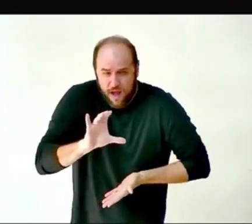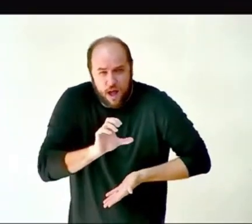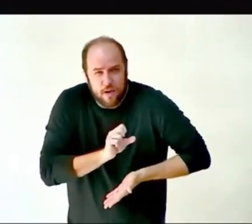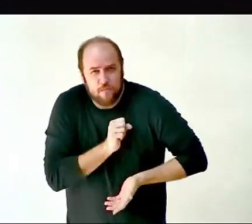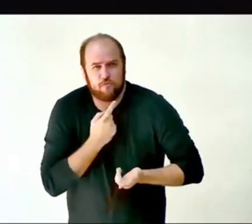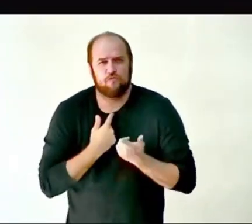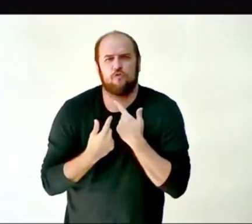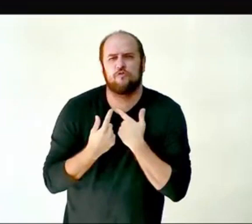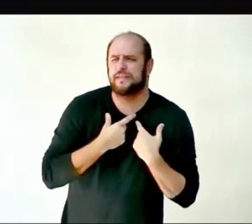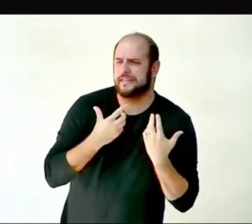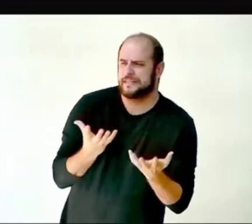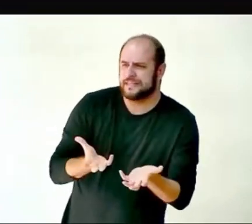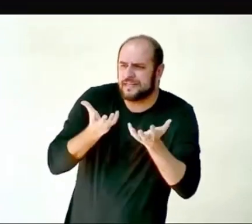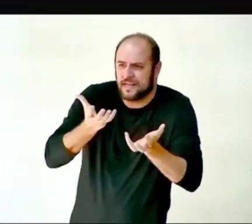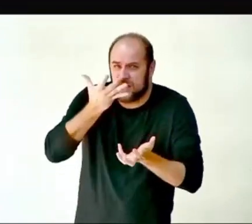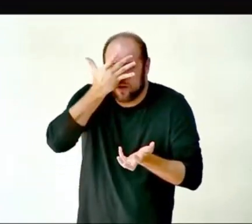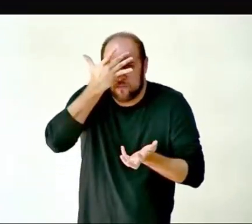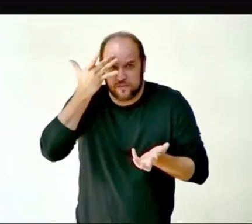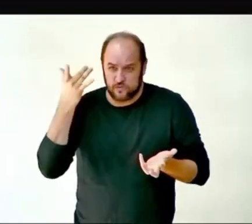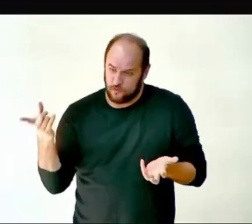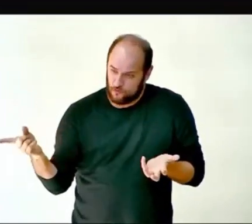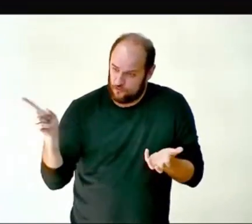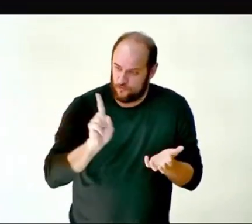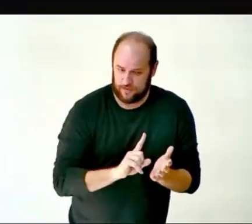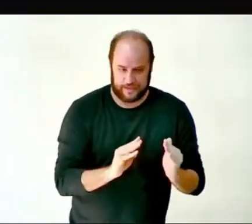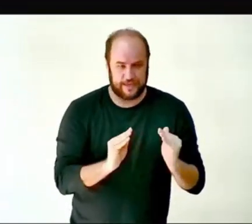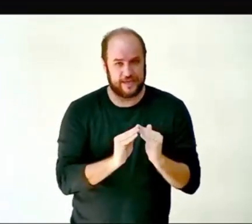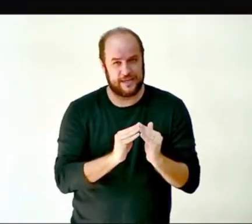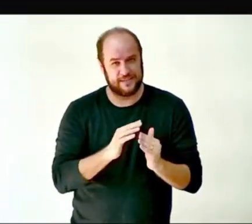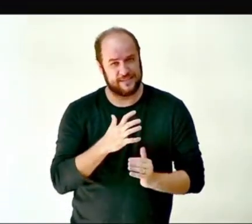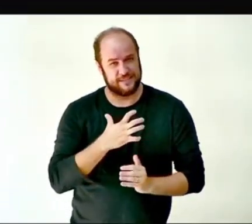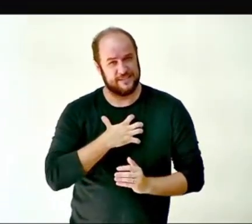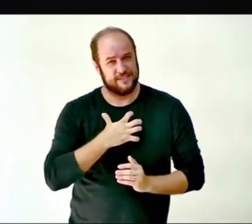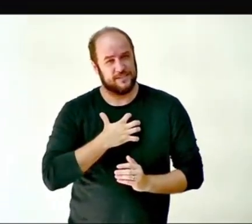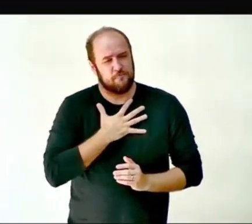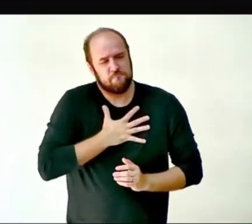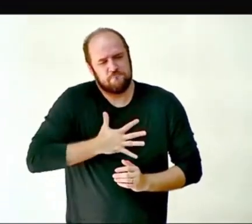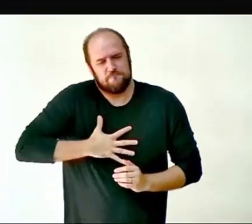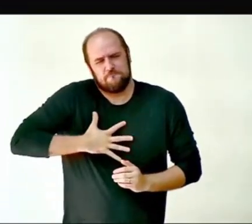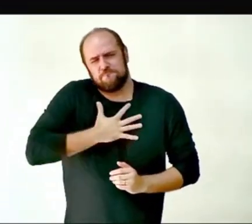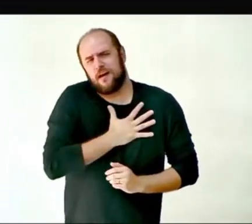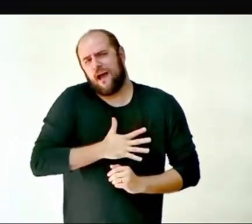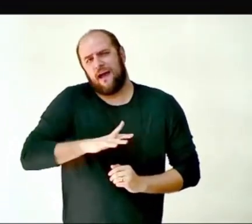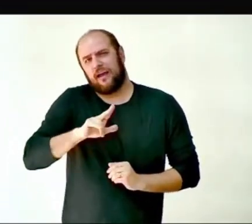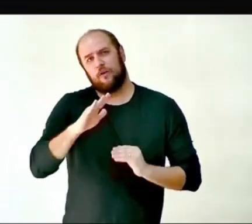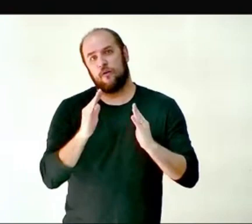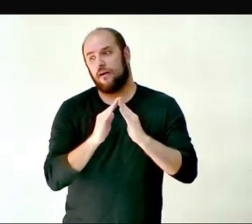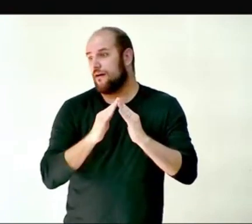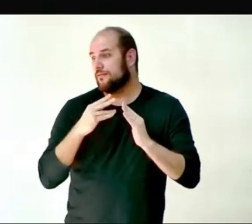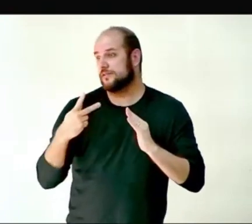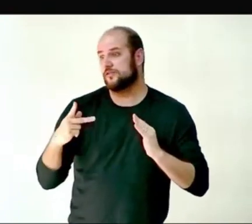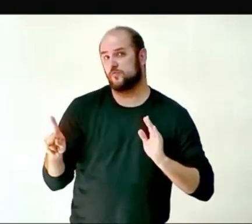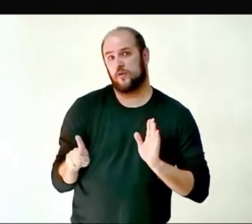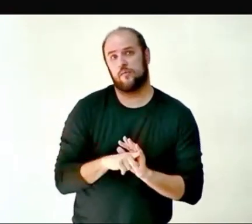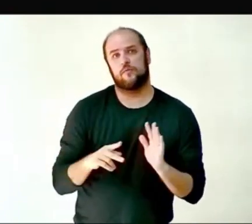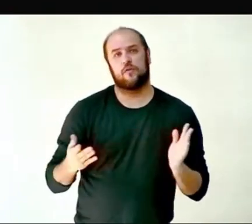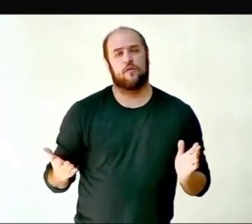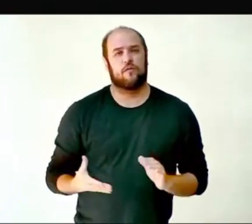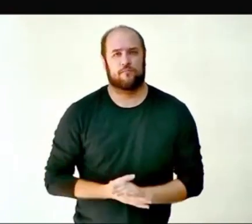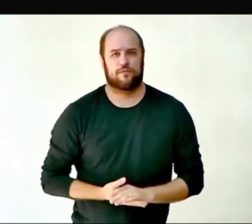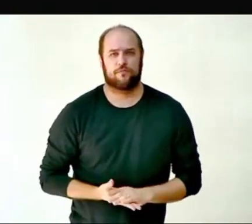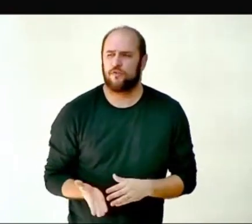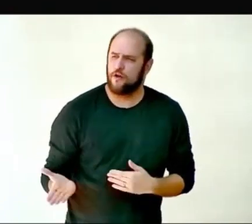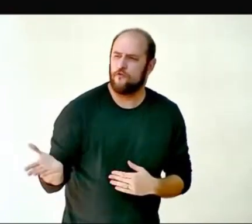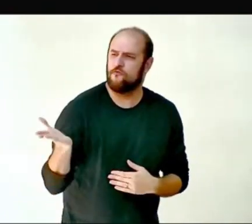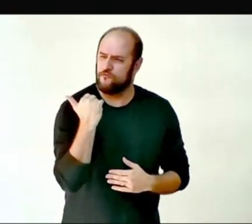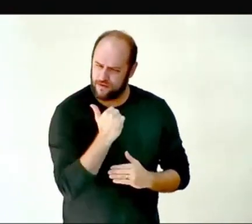que alguém se sinta na nossa casa como ele se sente na casa dele. Essa é a ideia da hospitalidade. Venha se sentir